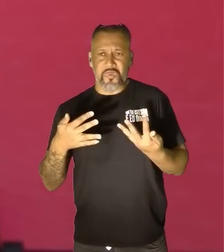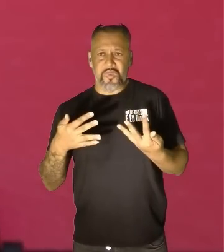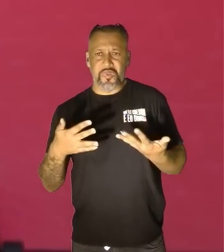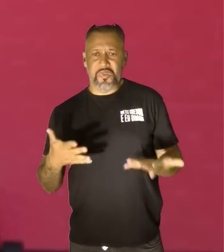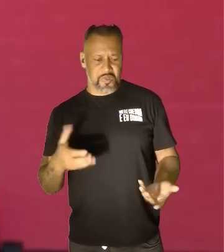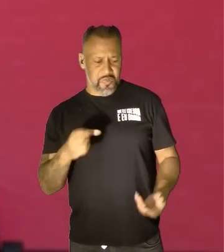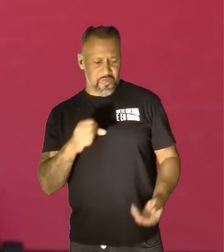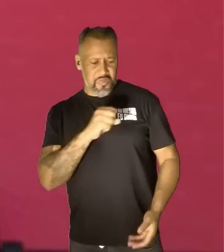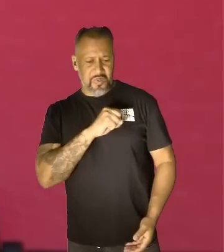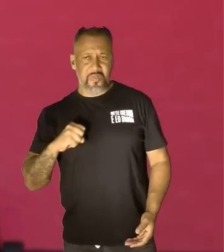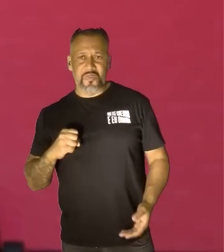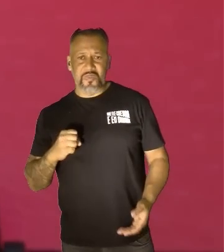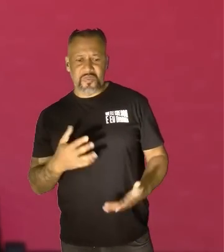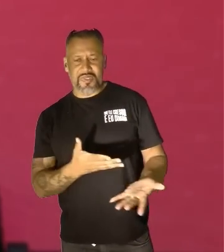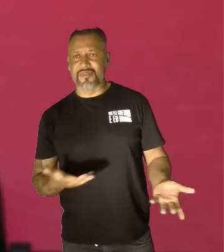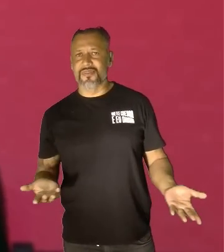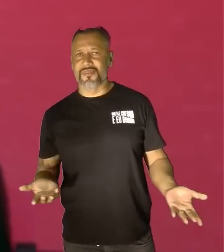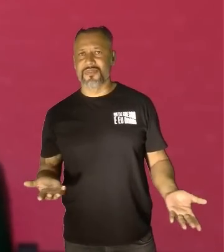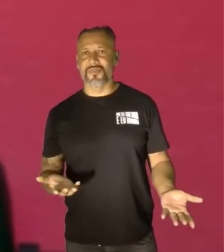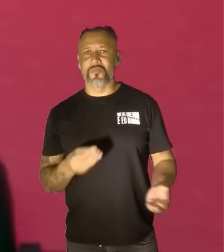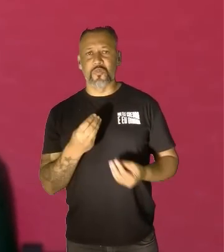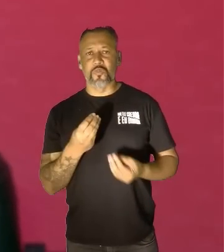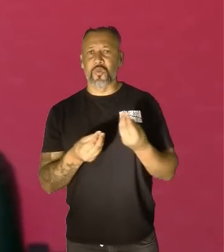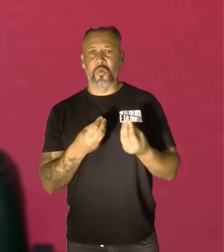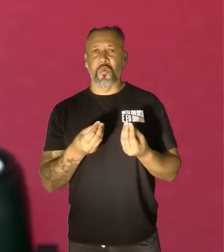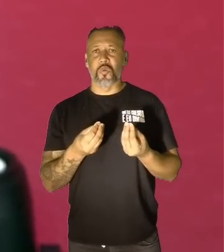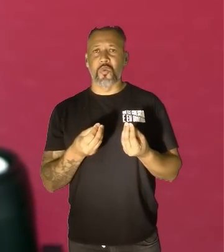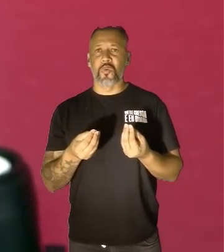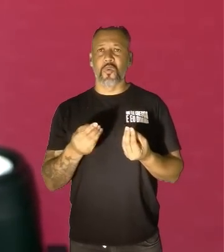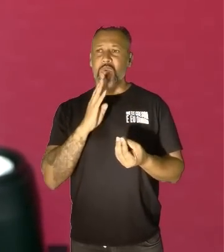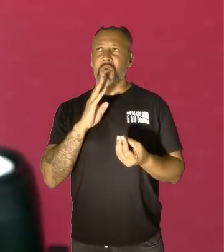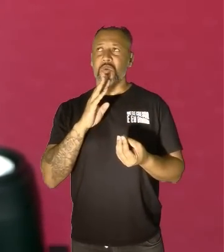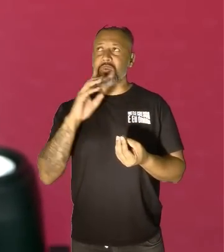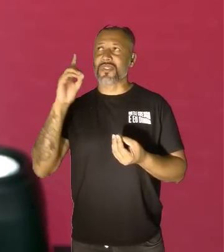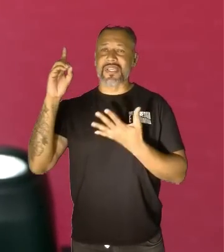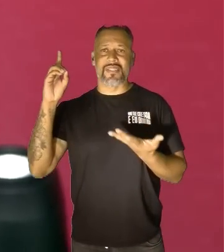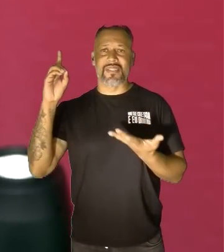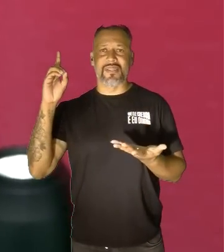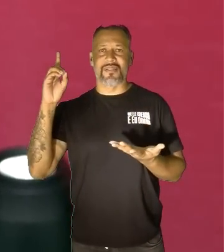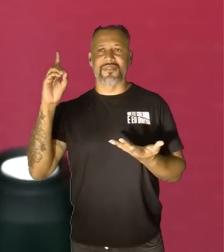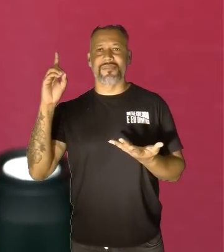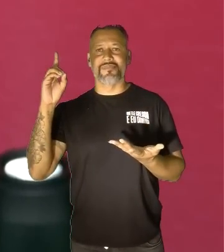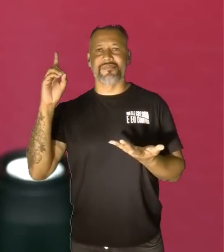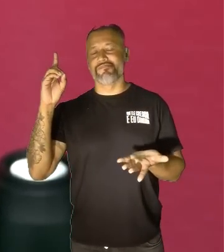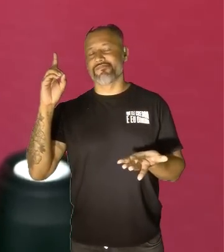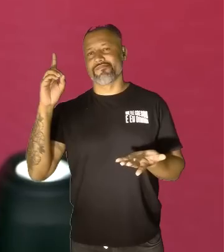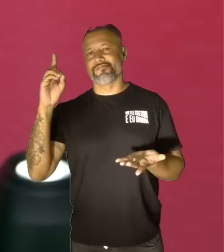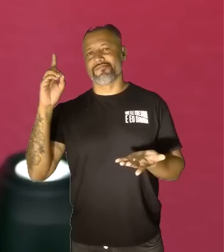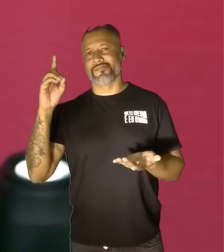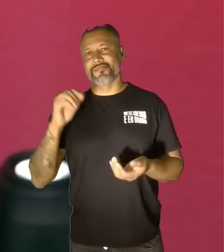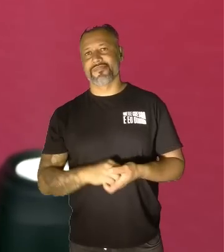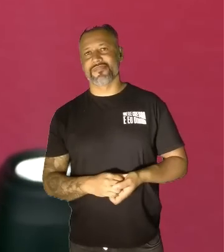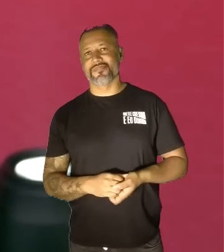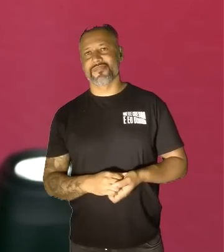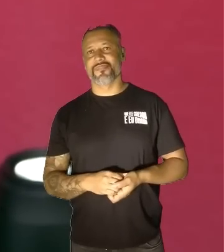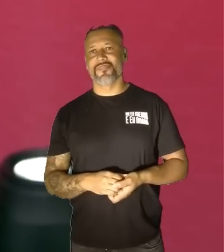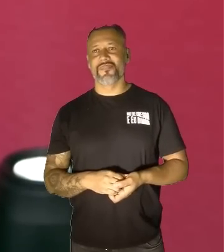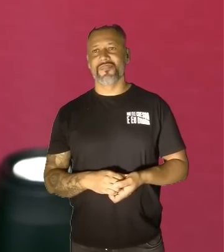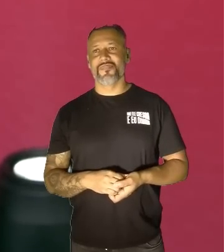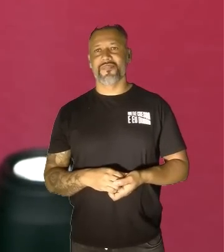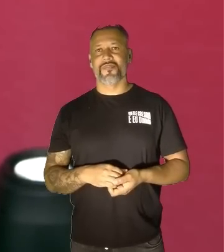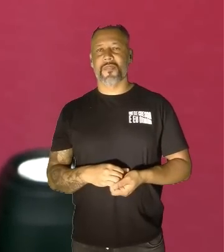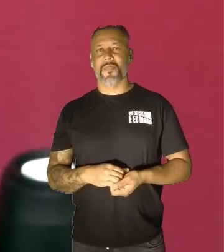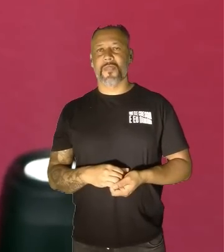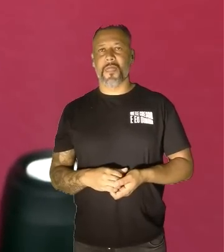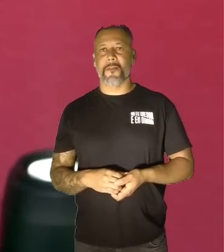Deus olhou para esse menino, está comigo aí? Deus olhou para esse garoto que está vestido de sacerdote, vestido do futuro,